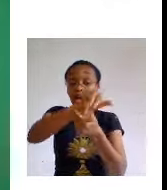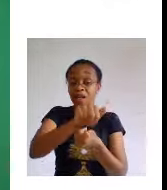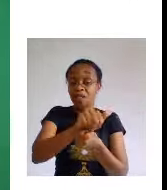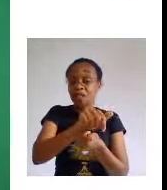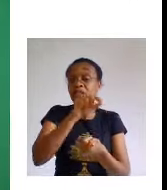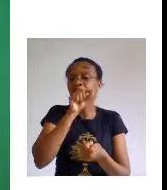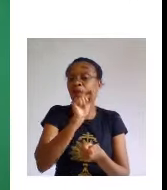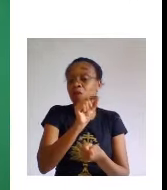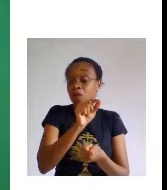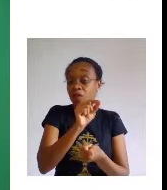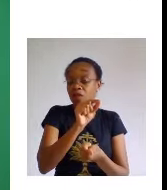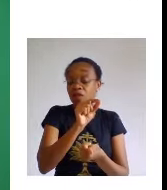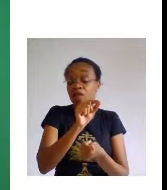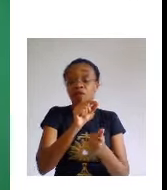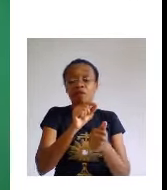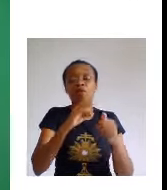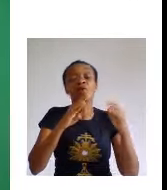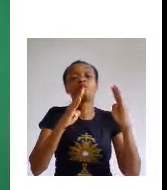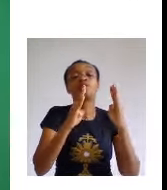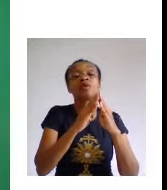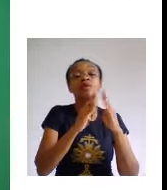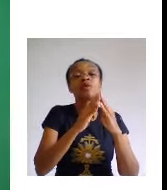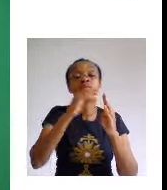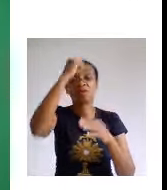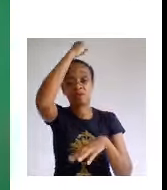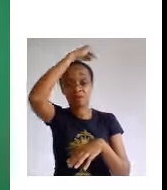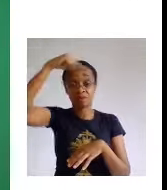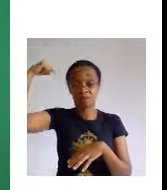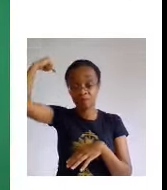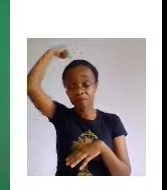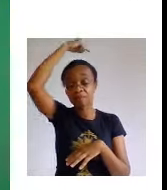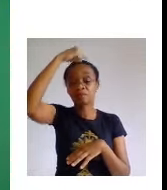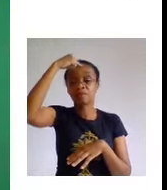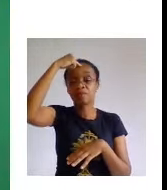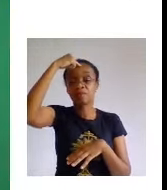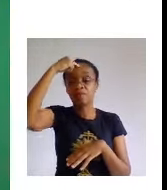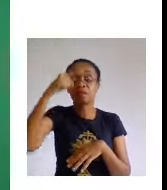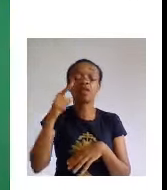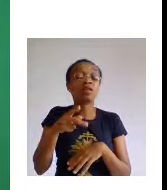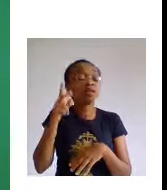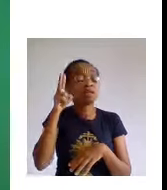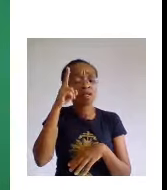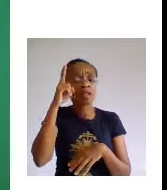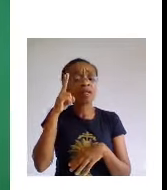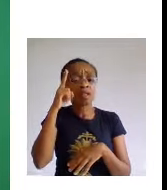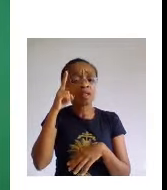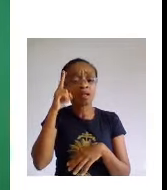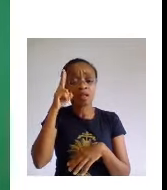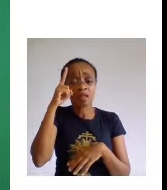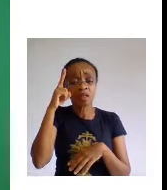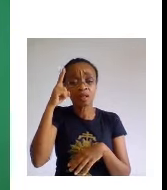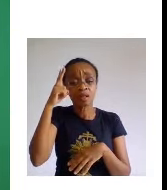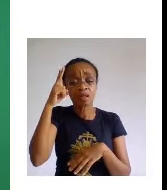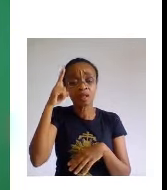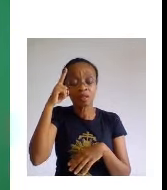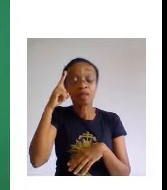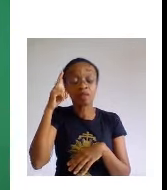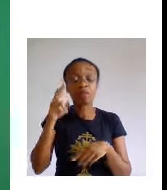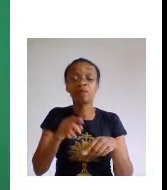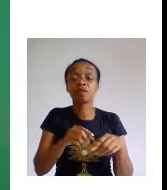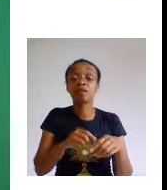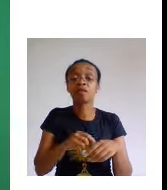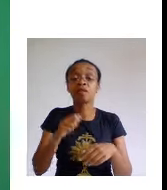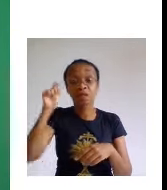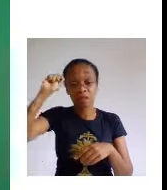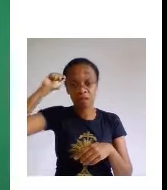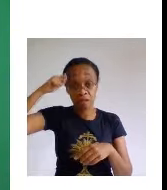Eu queria lembrar que na revista de Aparecida, a Família dos Devotos, desse mês de novembro, tem um texto